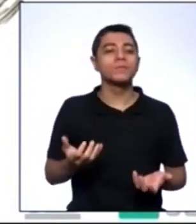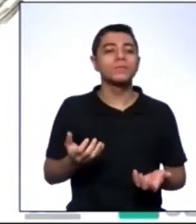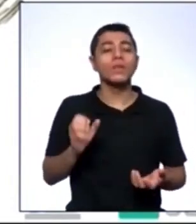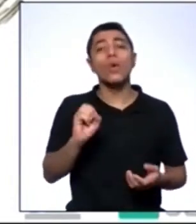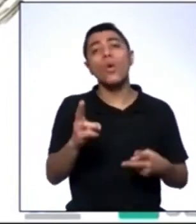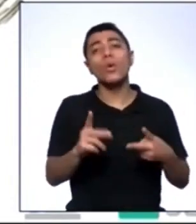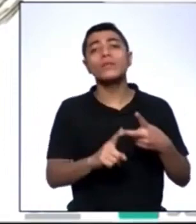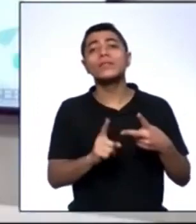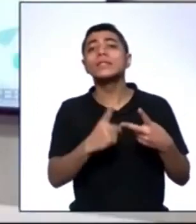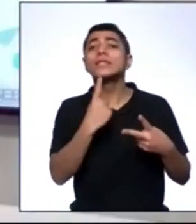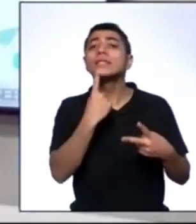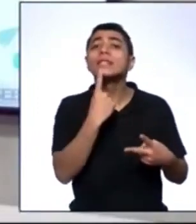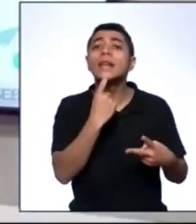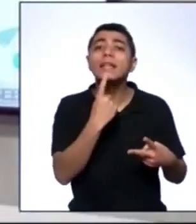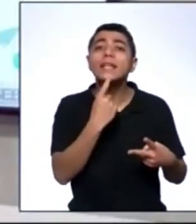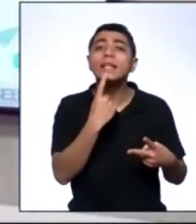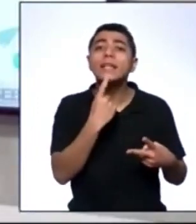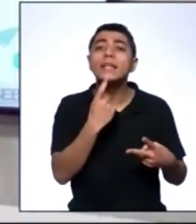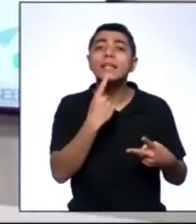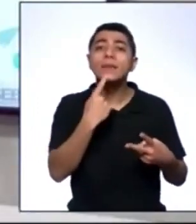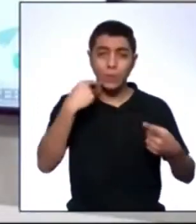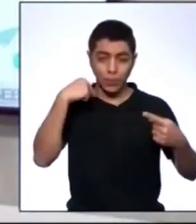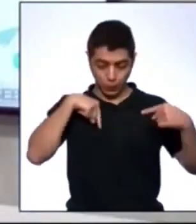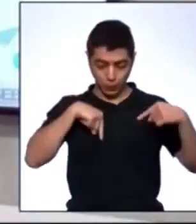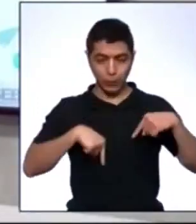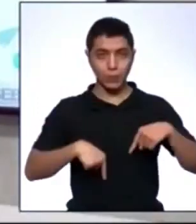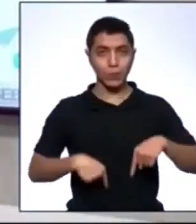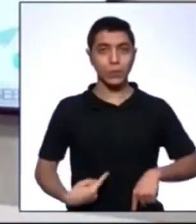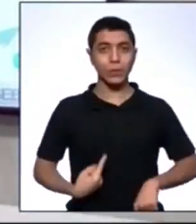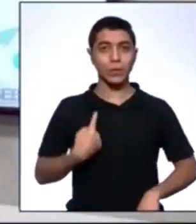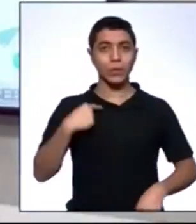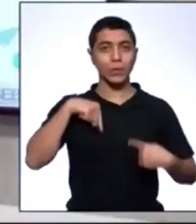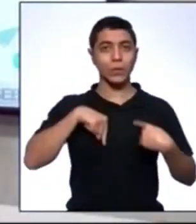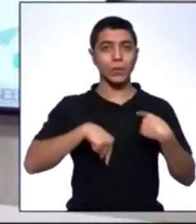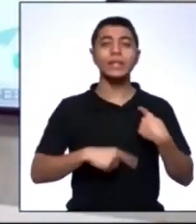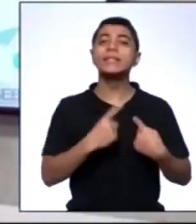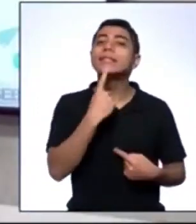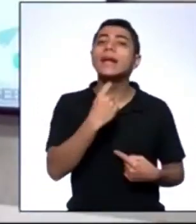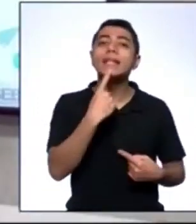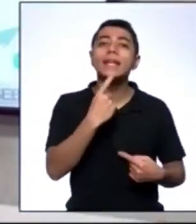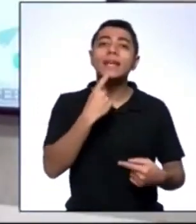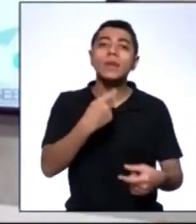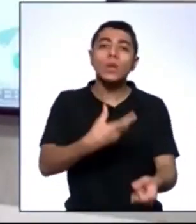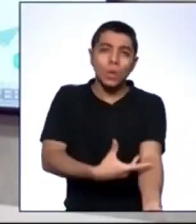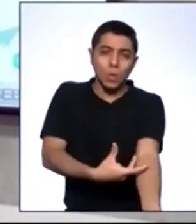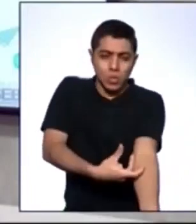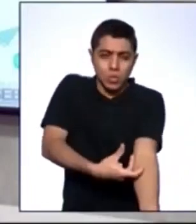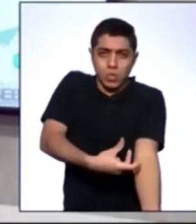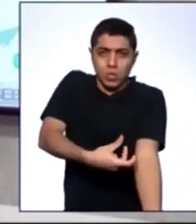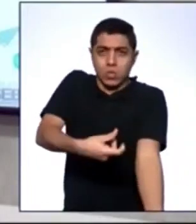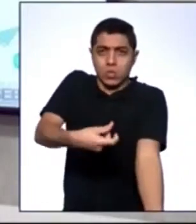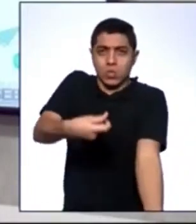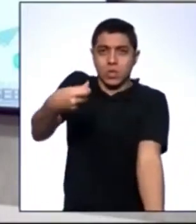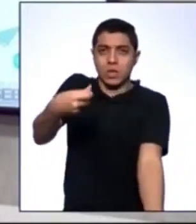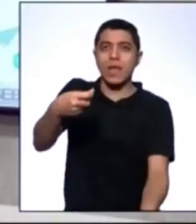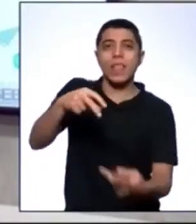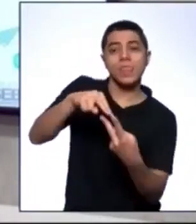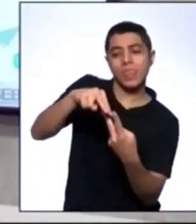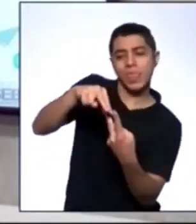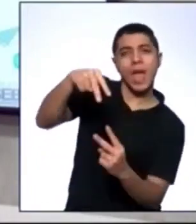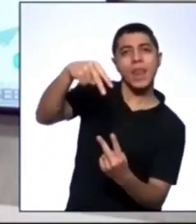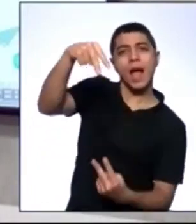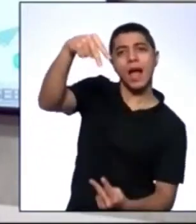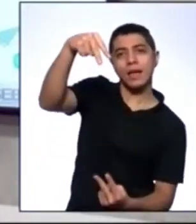aqui, ó. Vem cá, vem cá, vem cá. Uma pegadinha agora. Quando se tira DNA do sangue, cuidado, de qual célula do